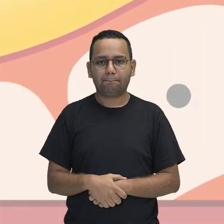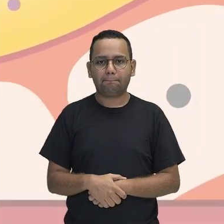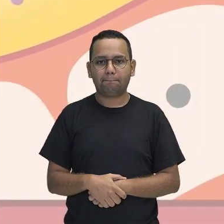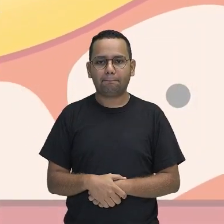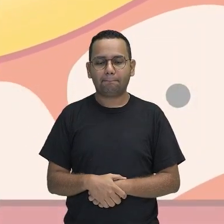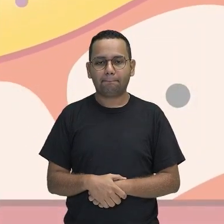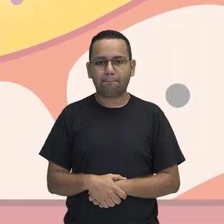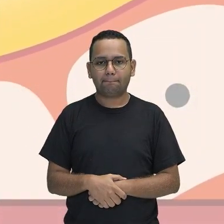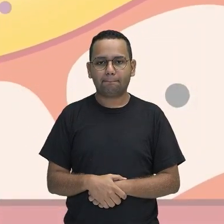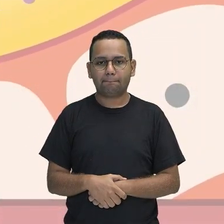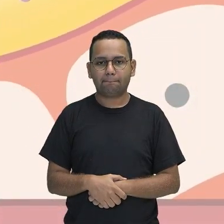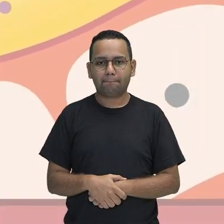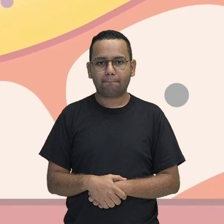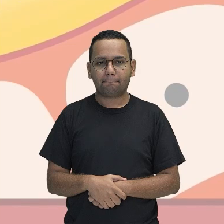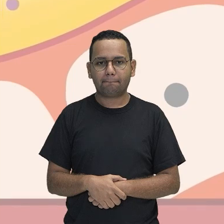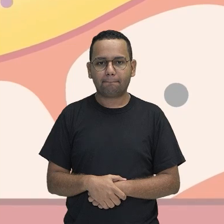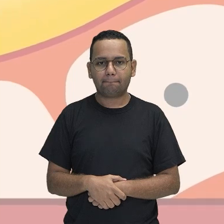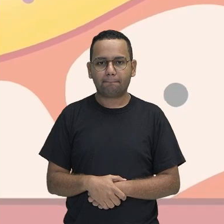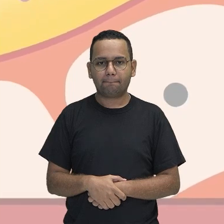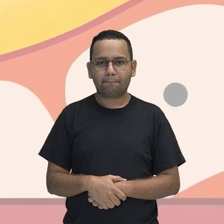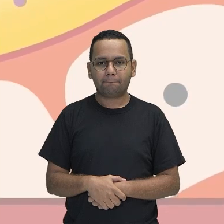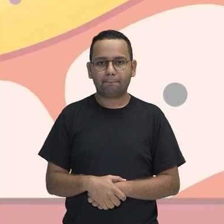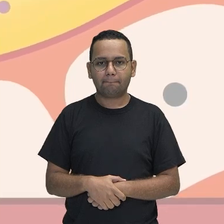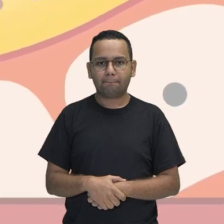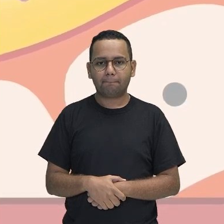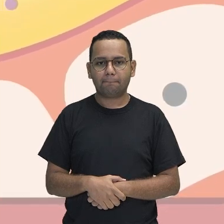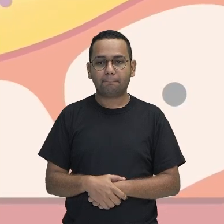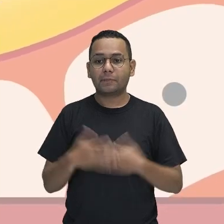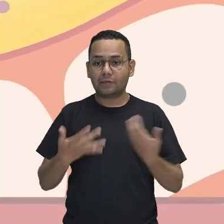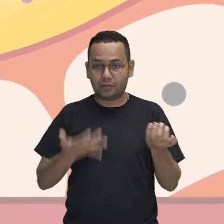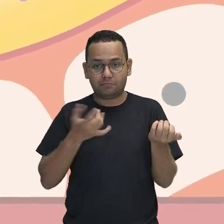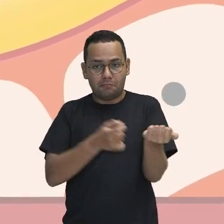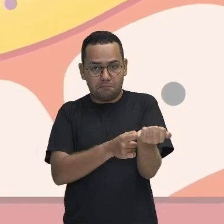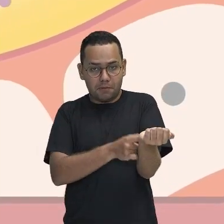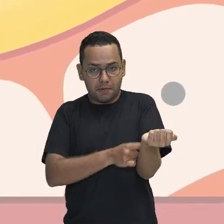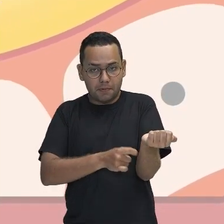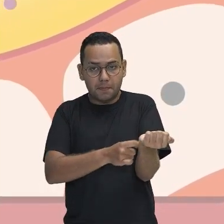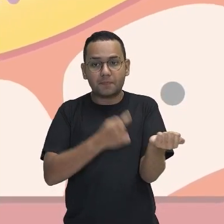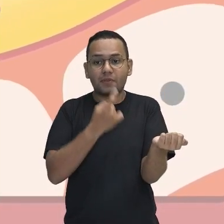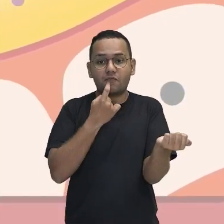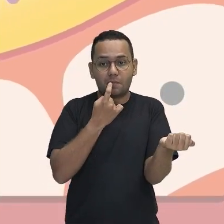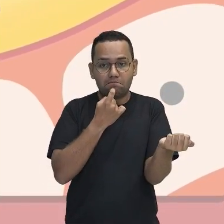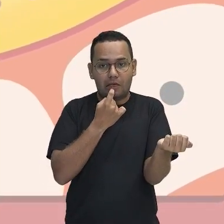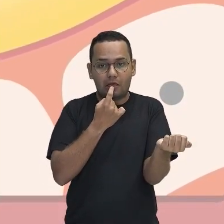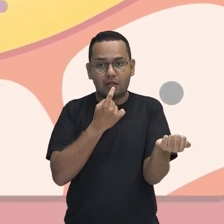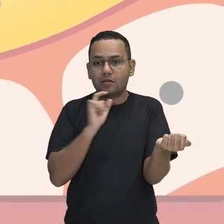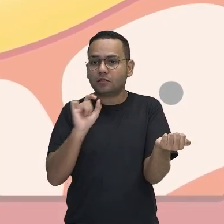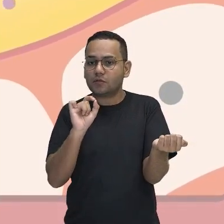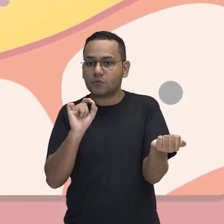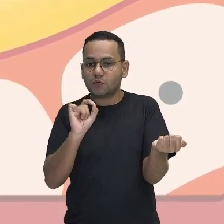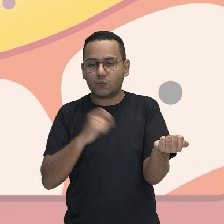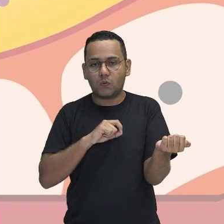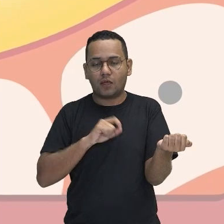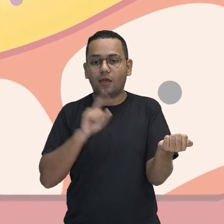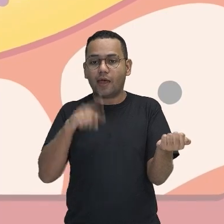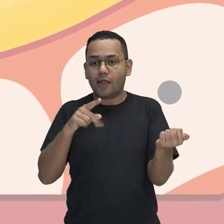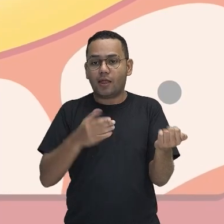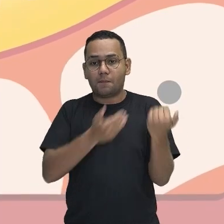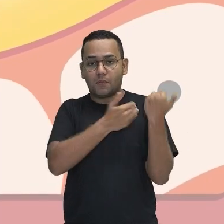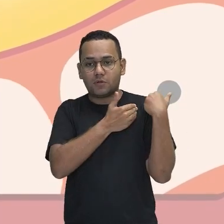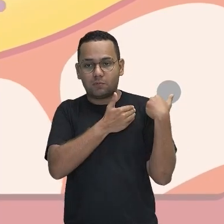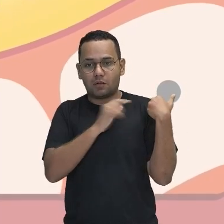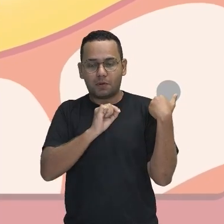Então, nós vemos aí que as hemácias, que são as células sanguíneas, que é responsável por transportar o oxigênio,